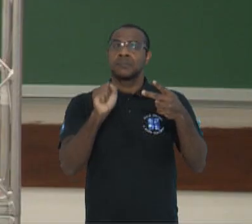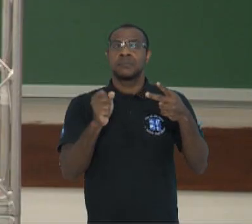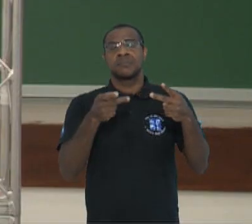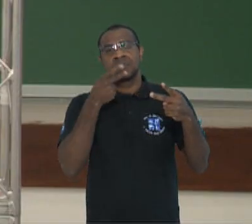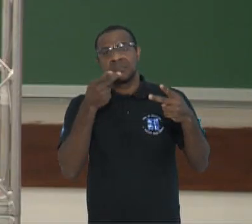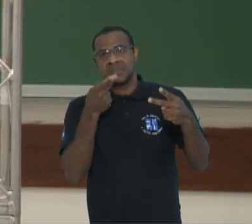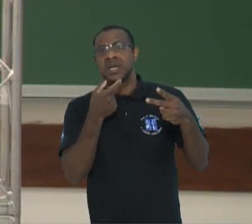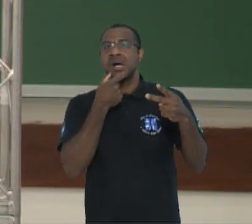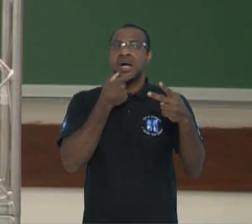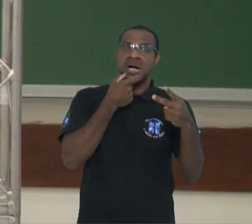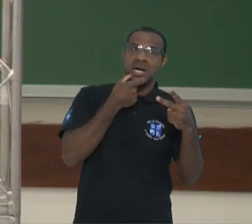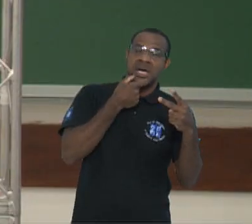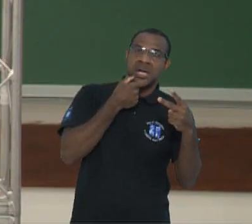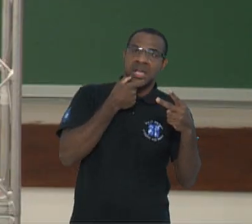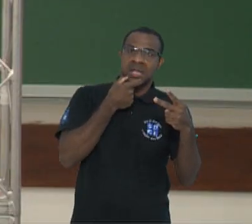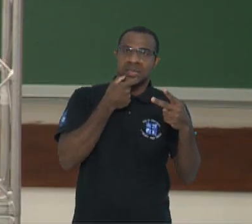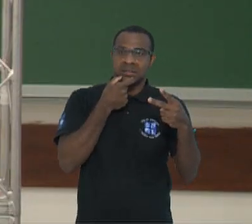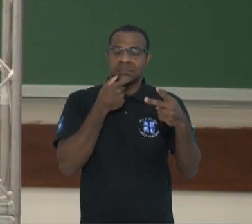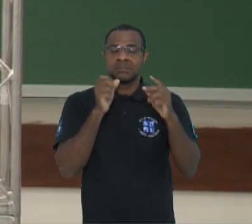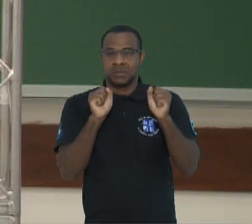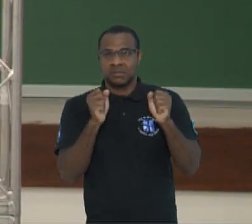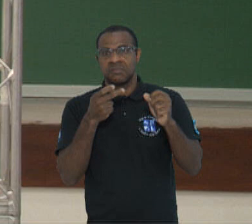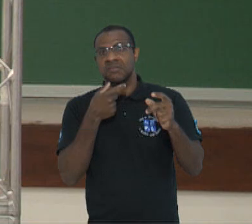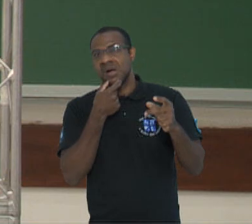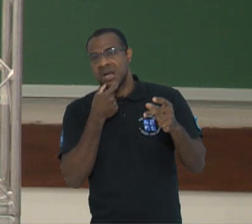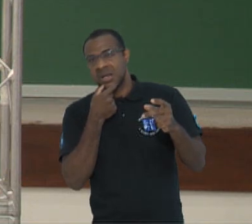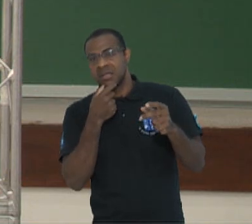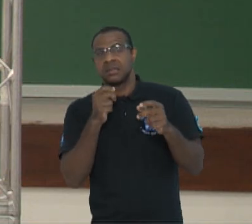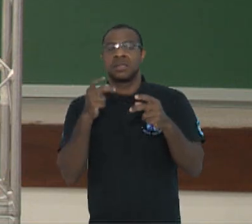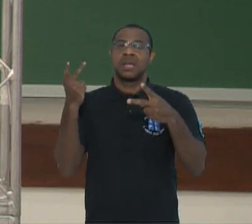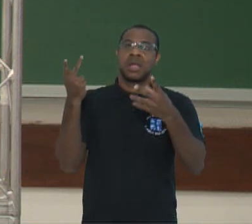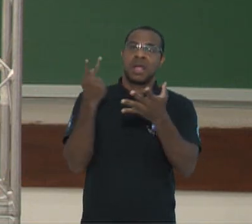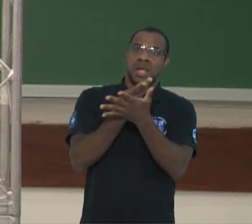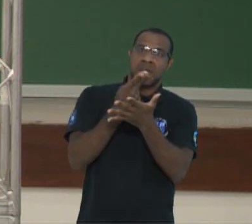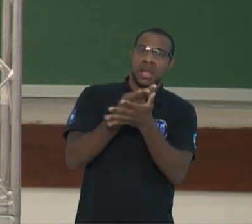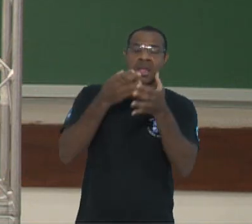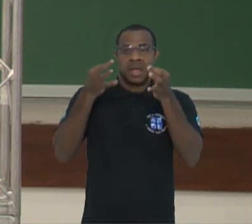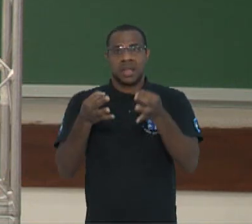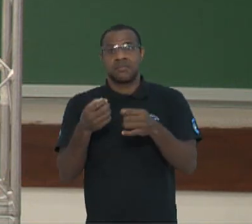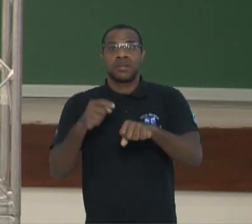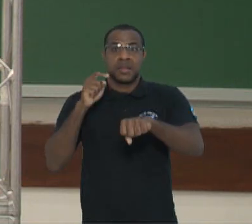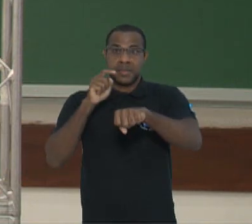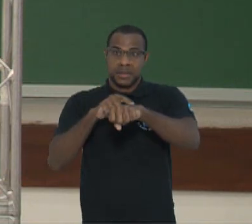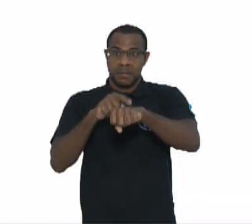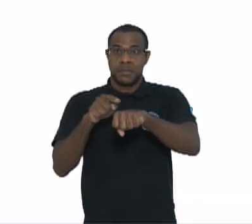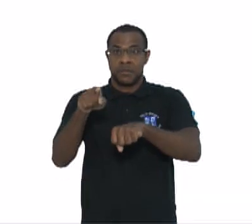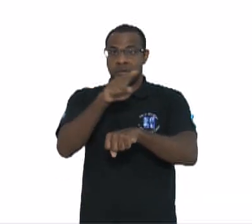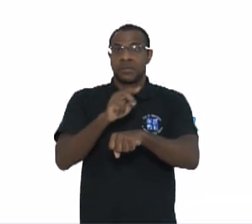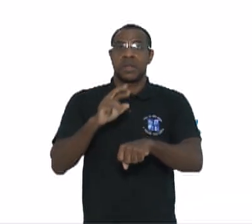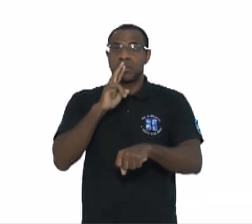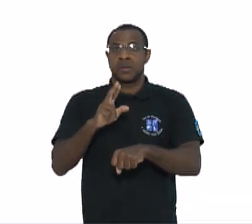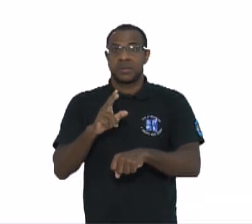inglês. Também, se é verdadeira, se é certa ou se é errada. Vou dar um tempinho para vocês e a gente já retorna.